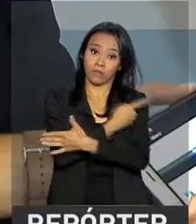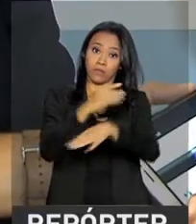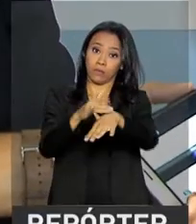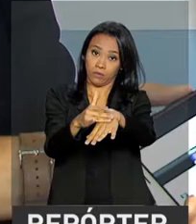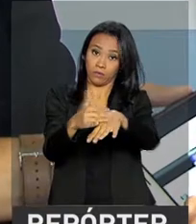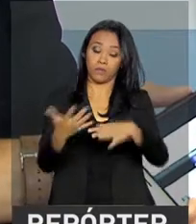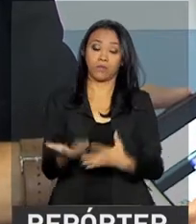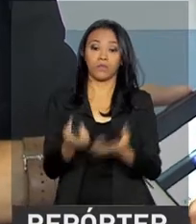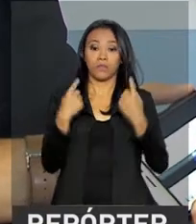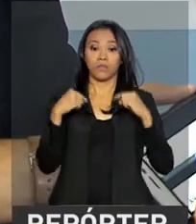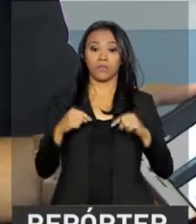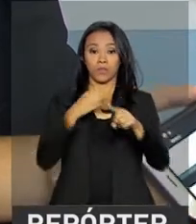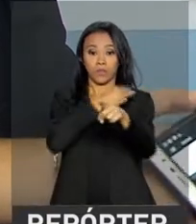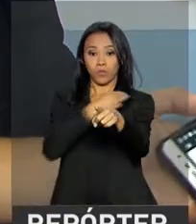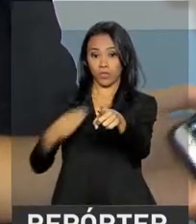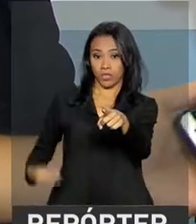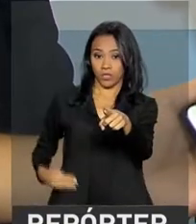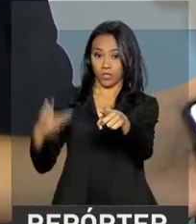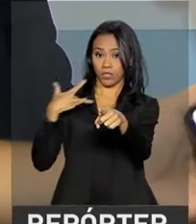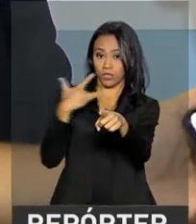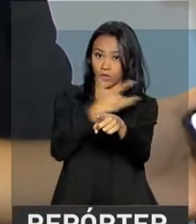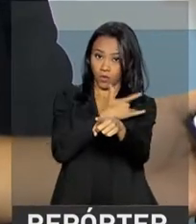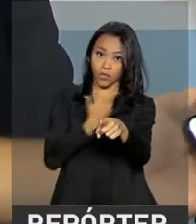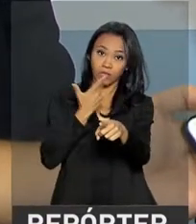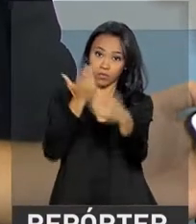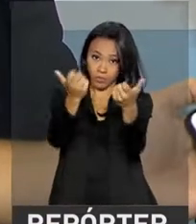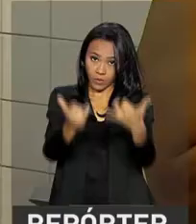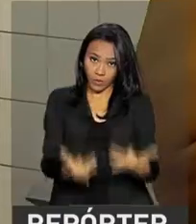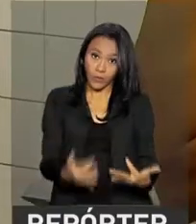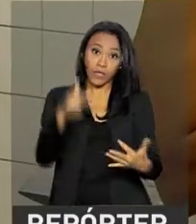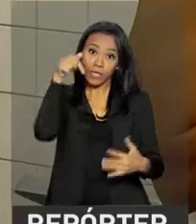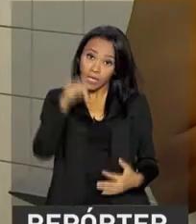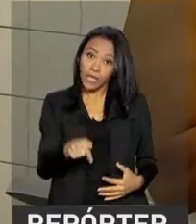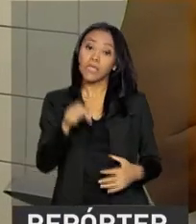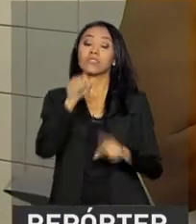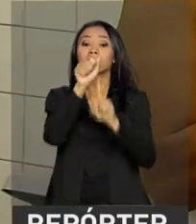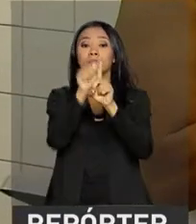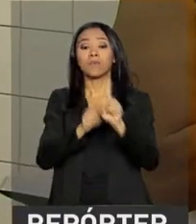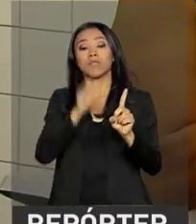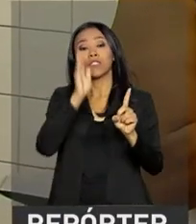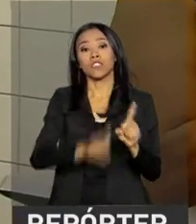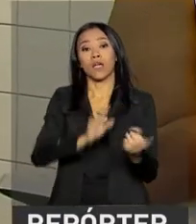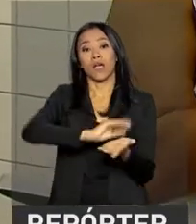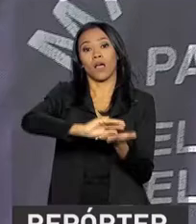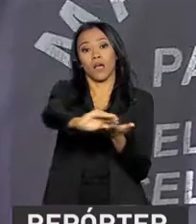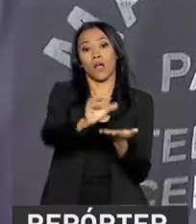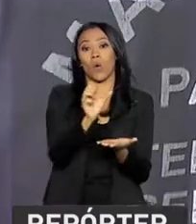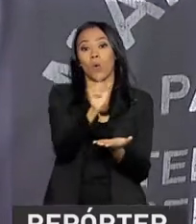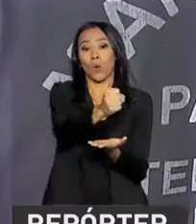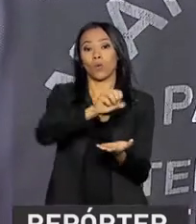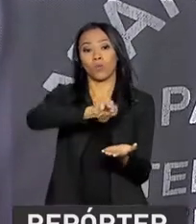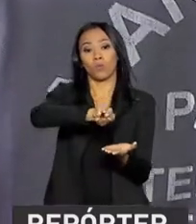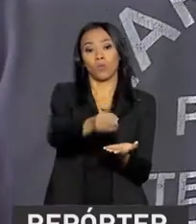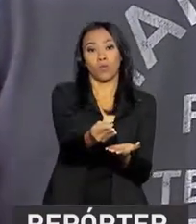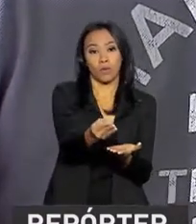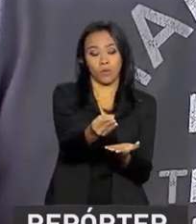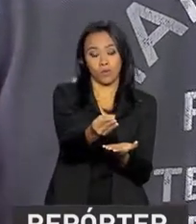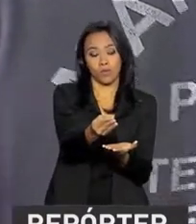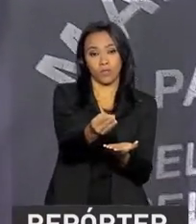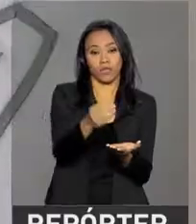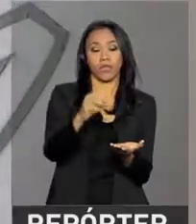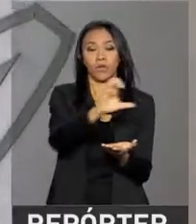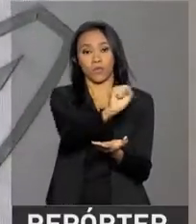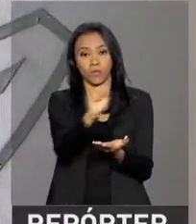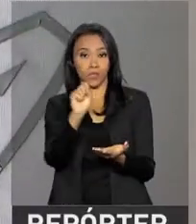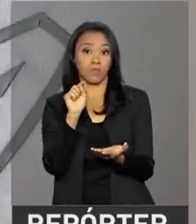ministro da saúde interino antonio nardi disse que apenas este mês já foram repassados 8 milhões e 800 mil doses da vacina